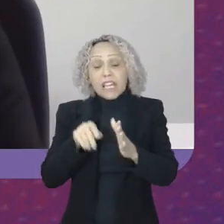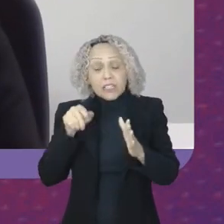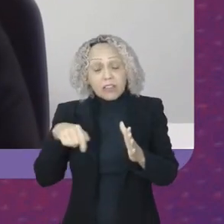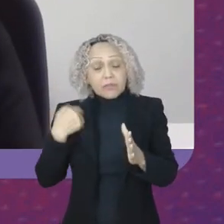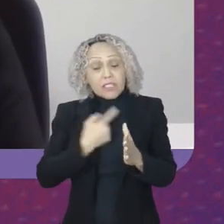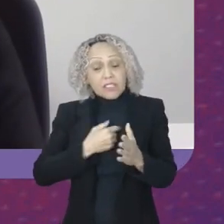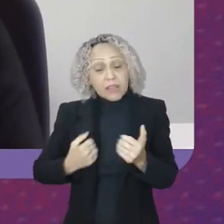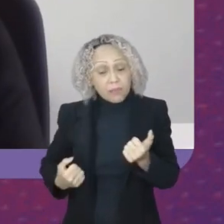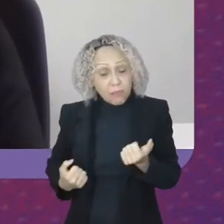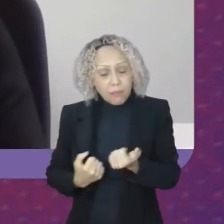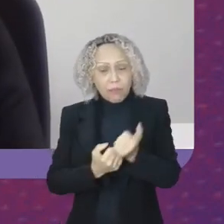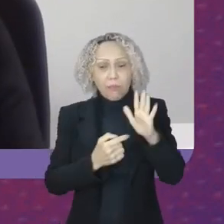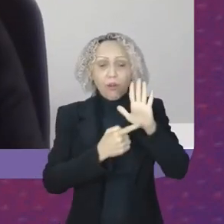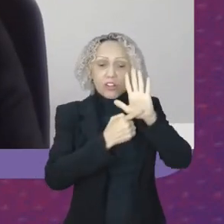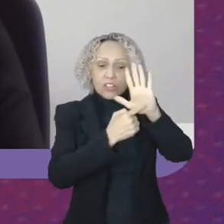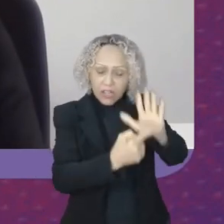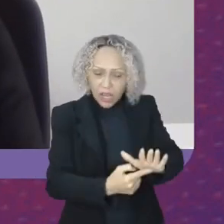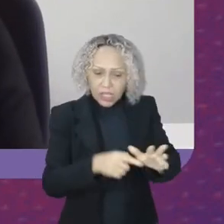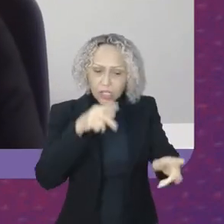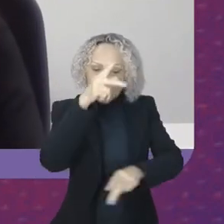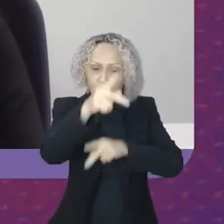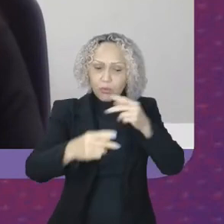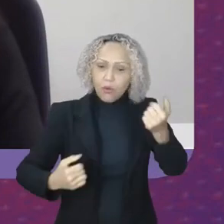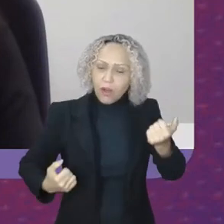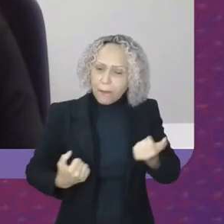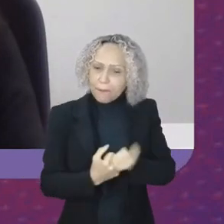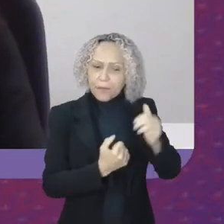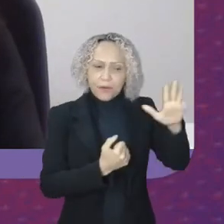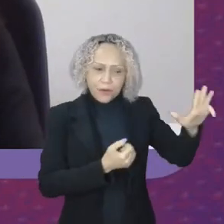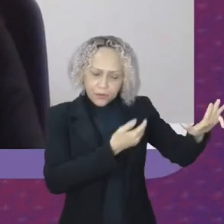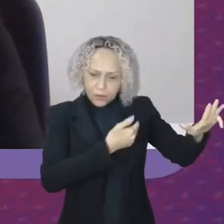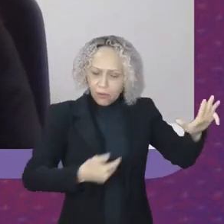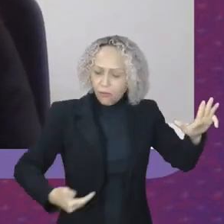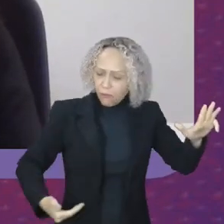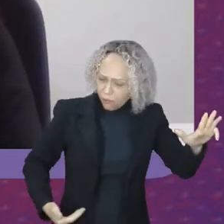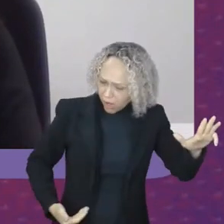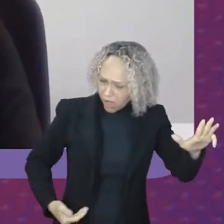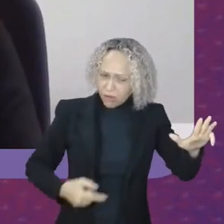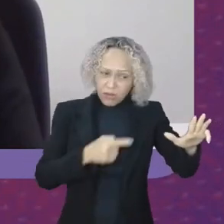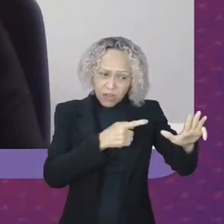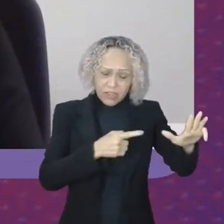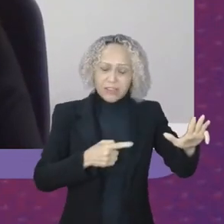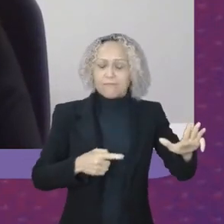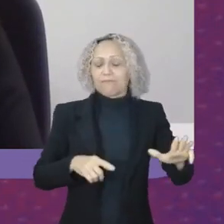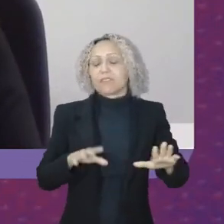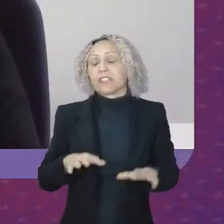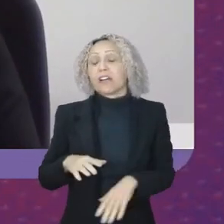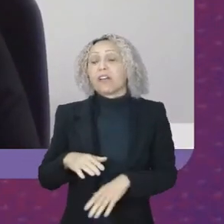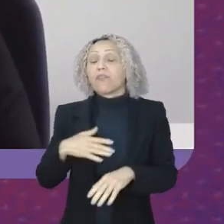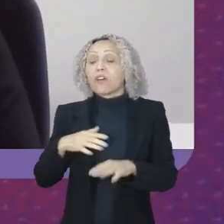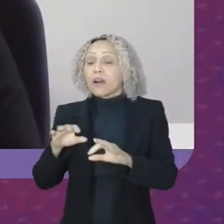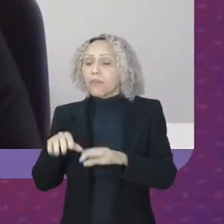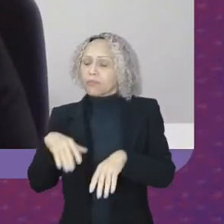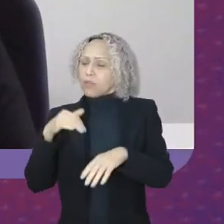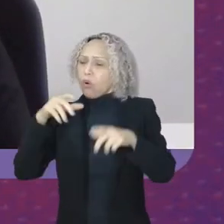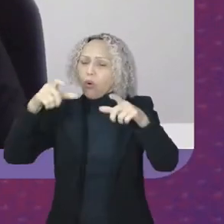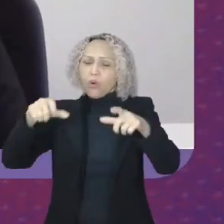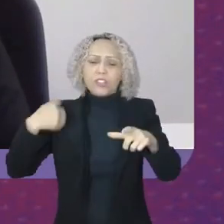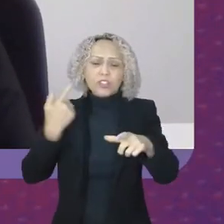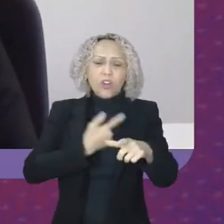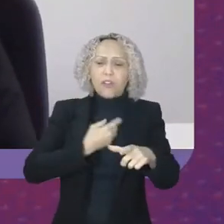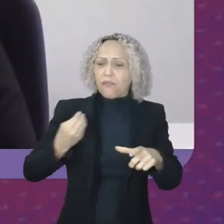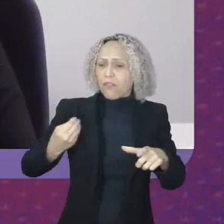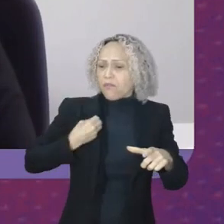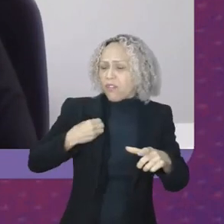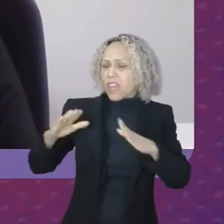esse governo. Então, vamos nos organizar nos bairros, com as vizinhas, e fazer a inscrição. E aí a